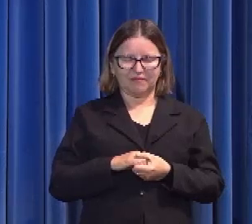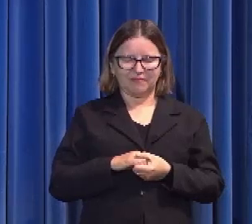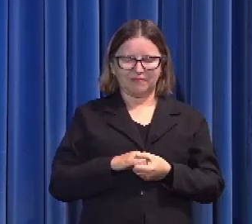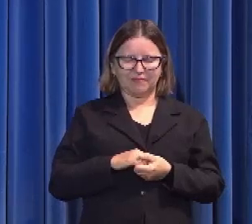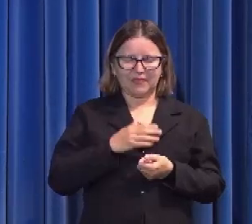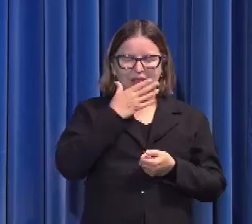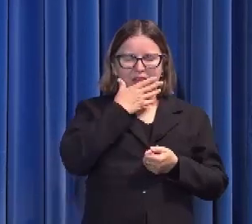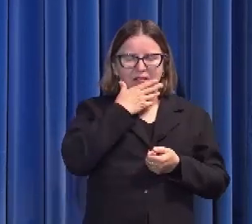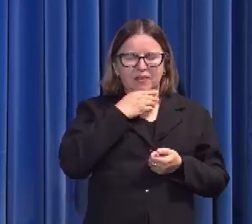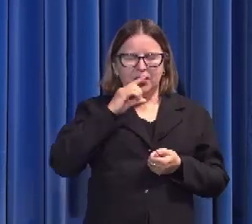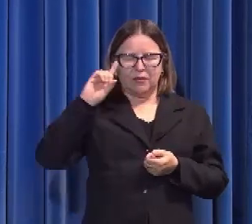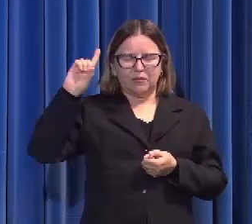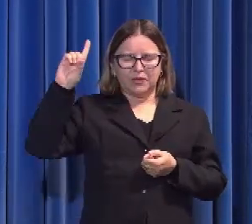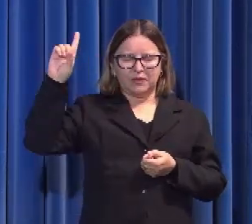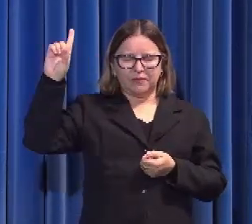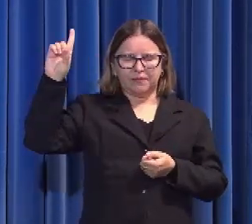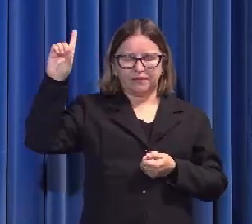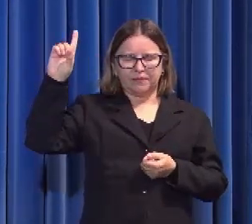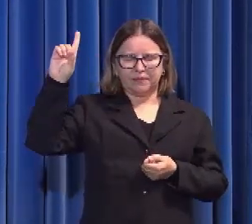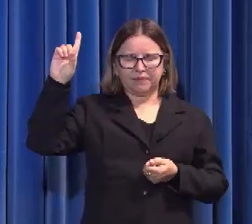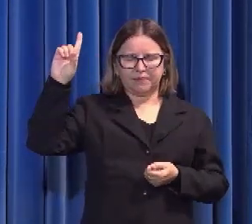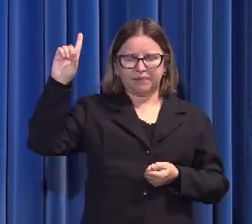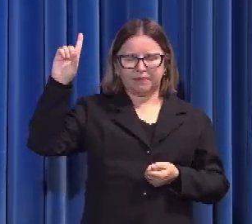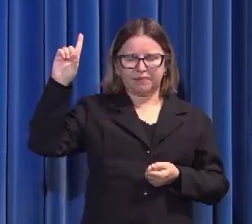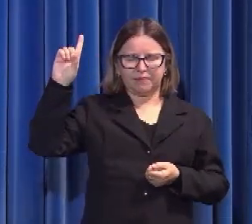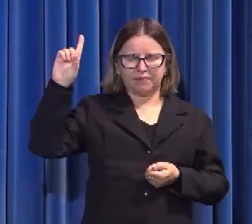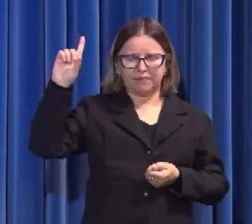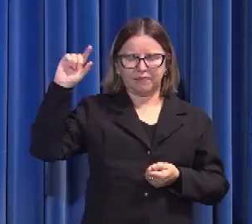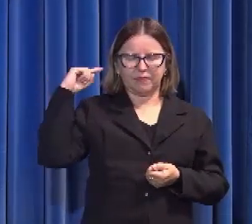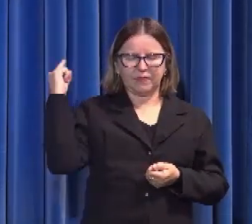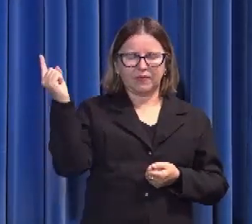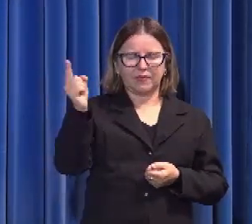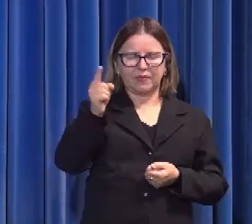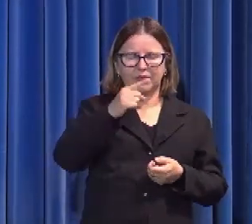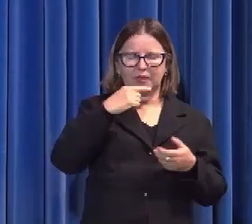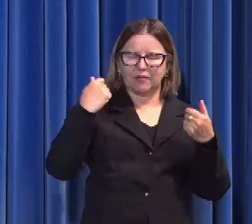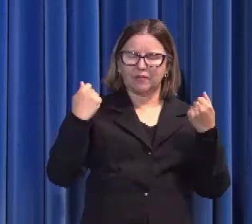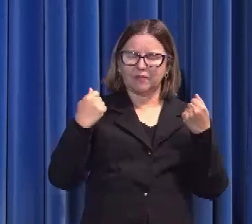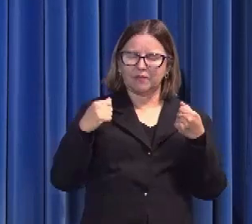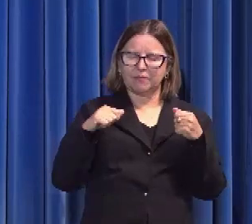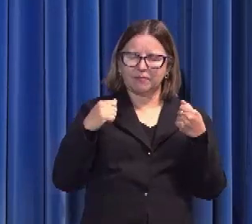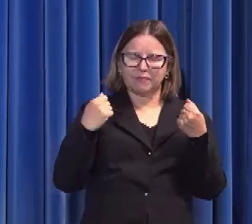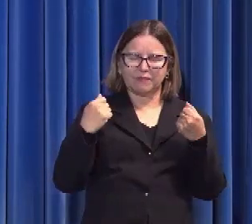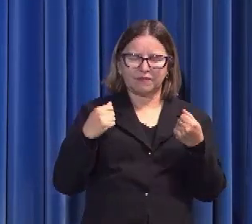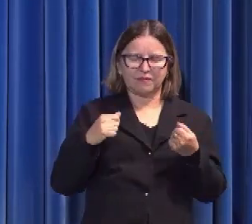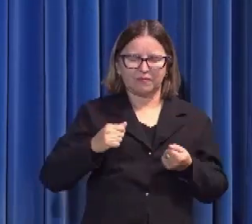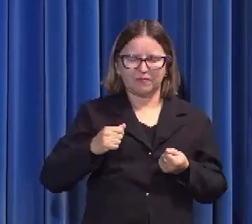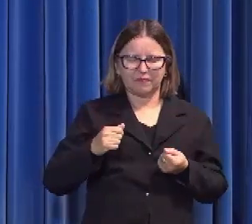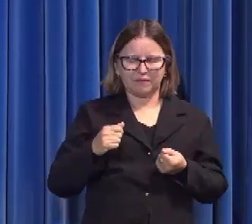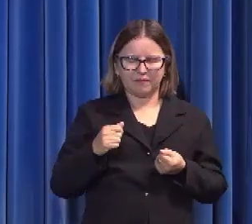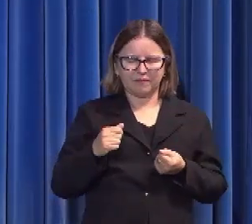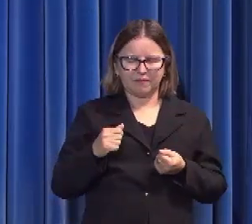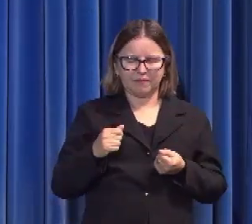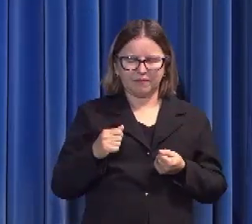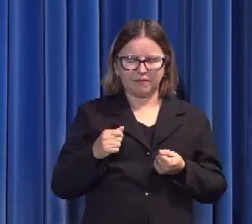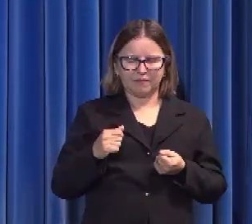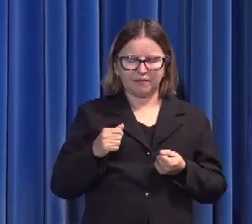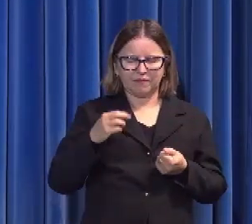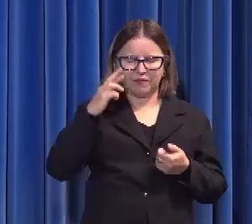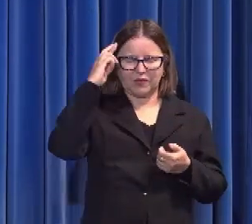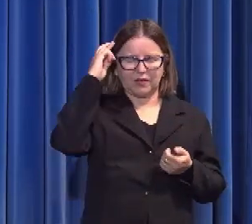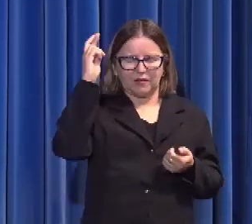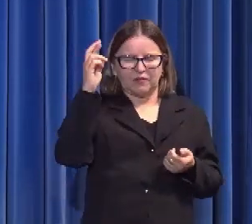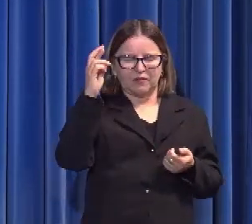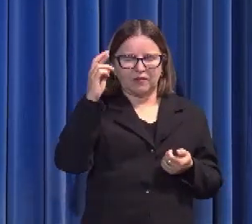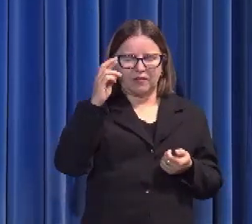Oi pai e nós precisamos o que o seu ovo os